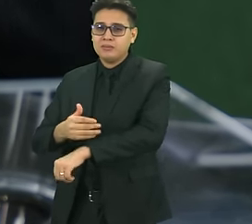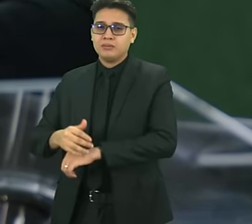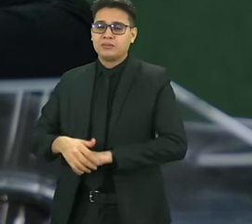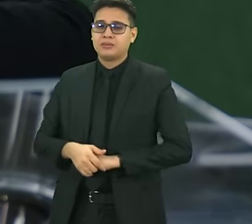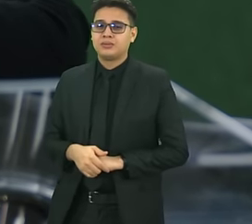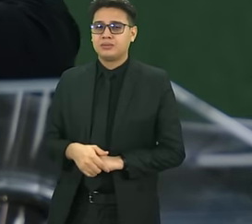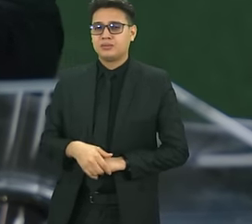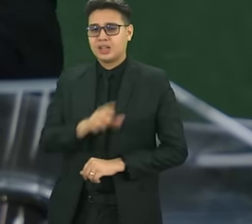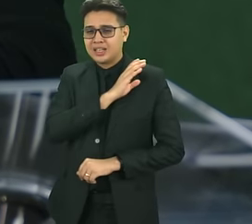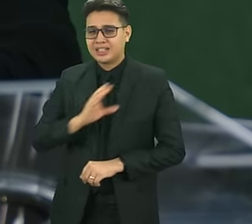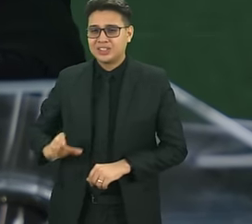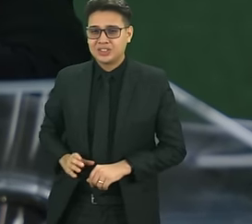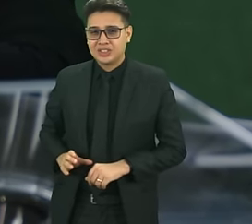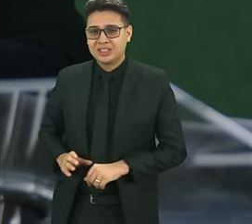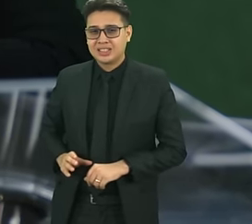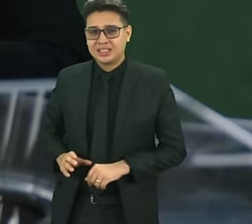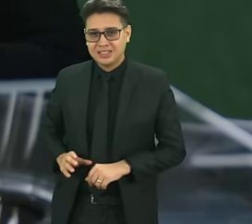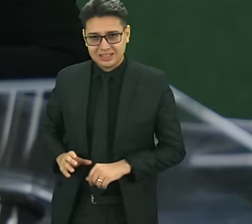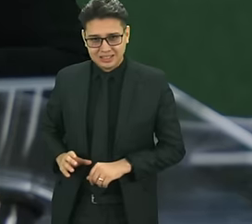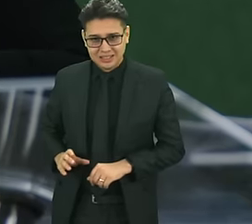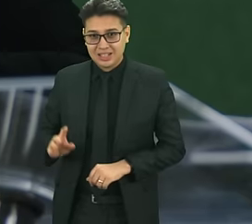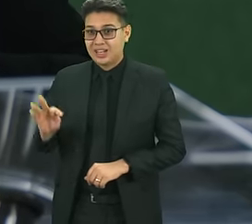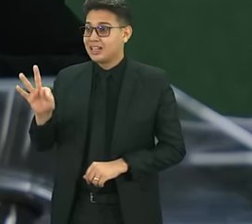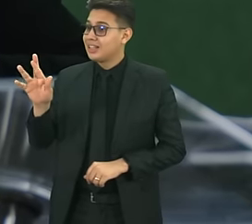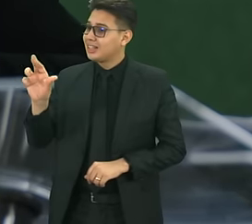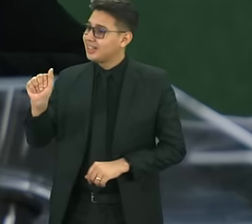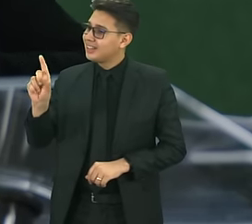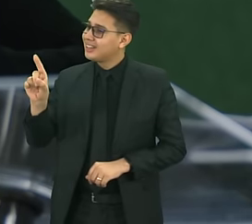muito distante para mim. E